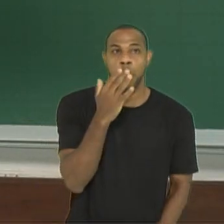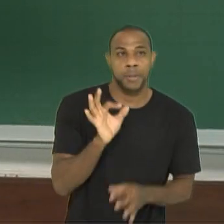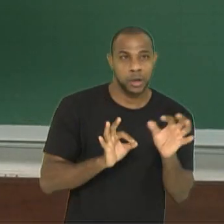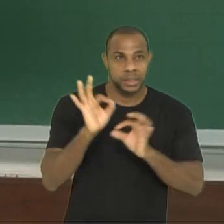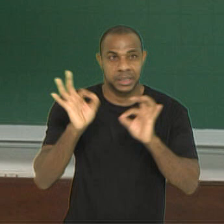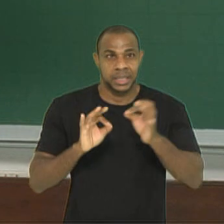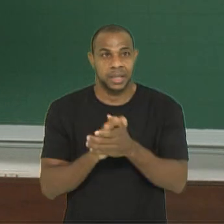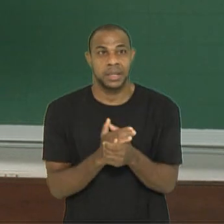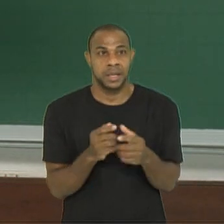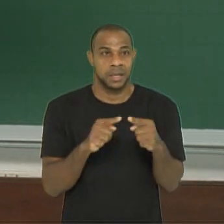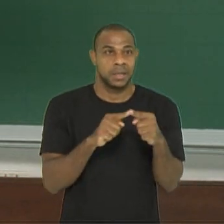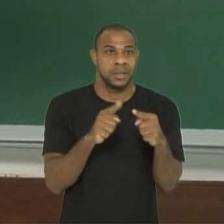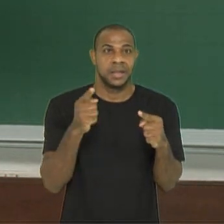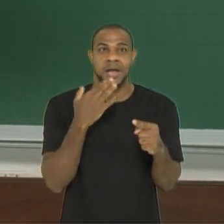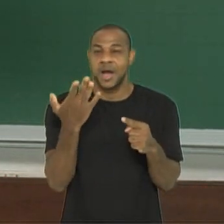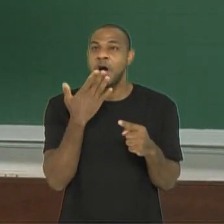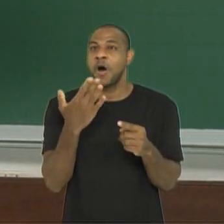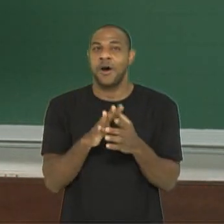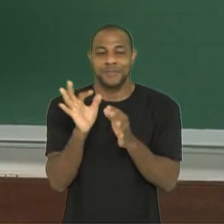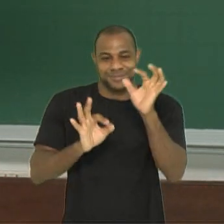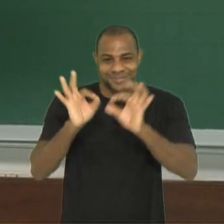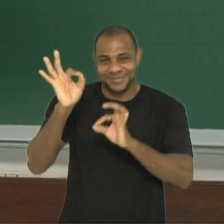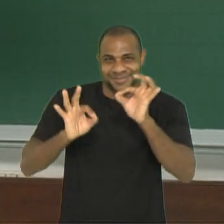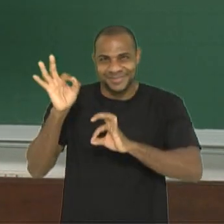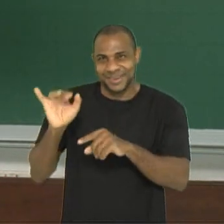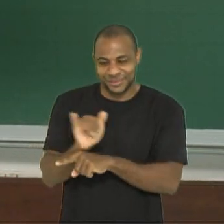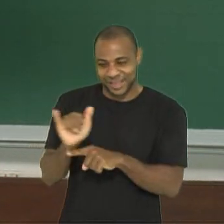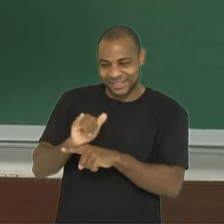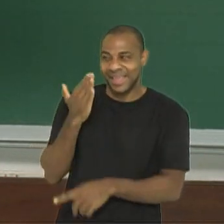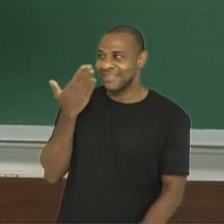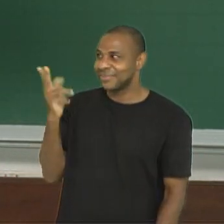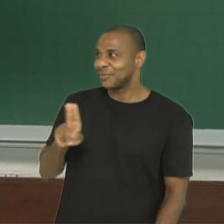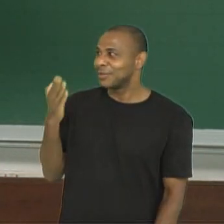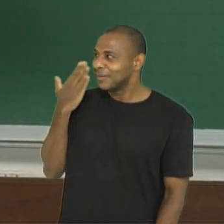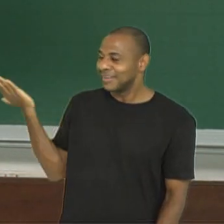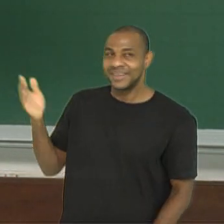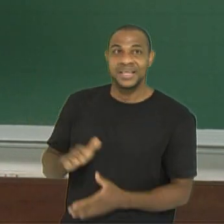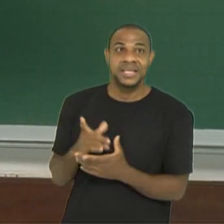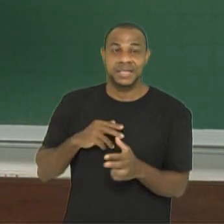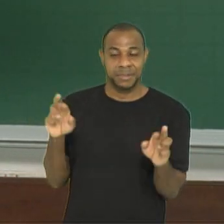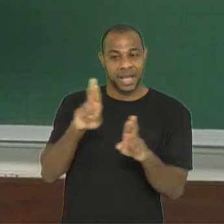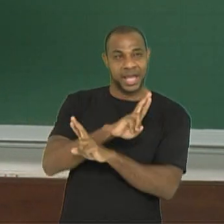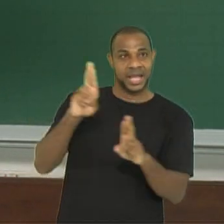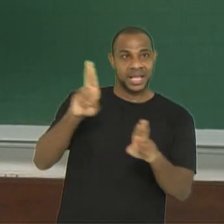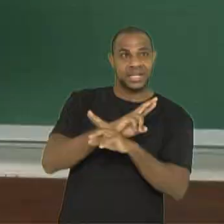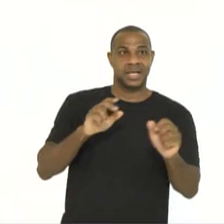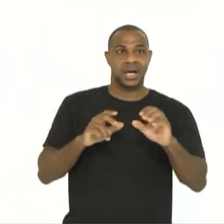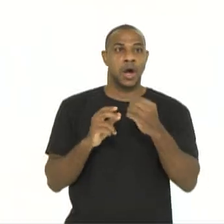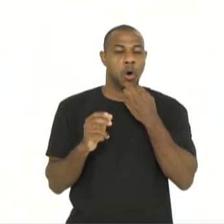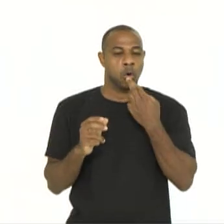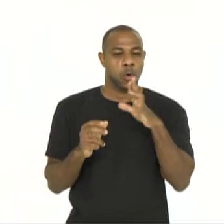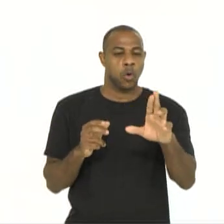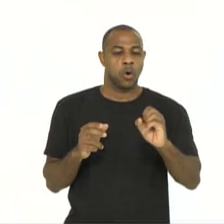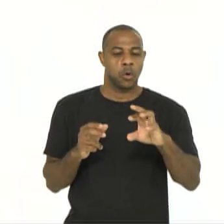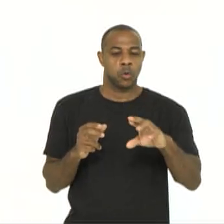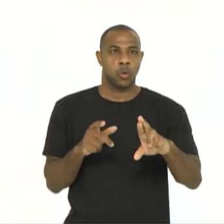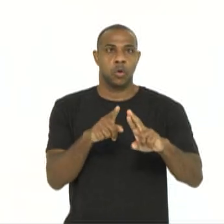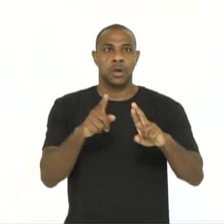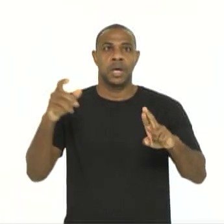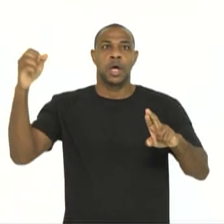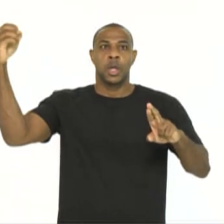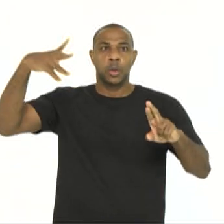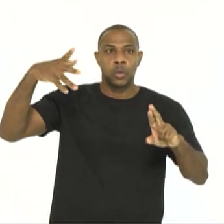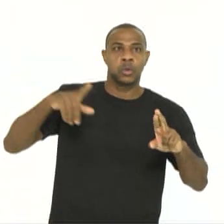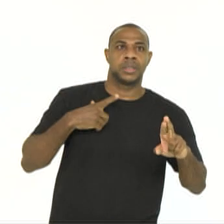eu até organizei por cores o meu esquema aqui para a gente aprender, né? Lembrando que a cor, ela tem algumas relações, tem relação com a luz, ela tem relações fisiológicas, ela tem relação